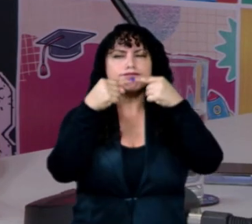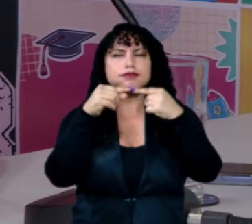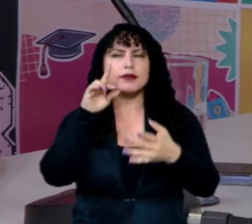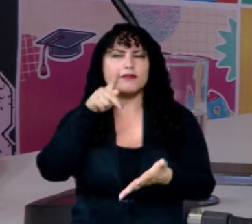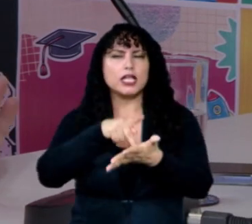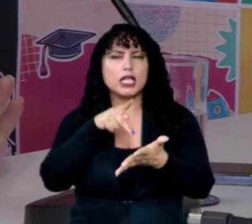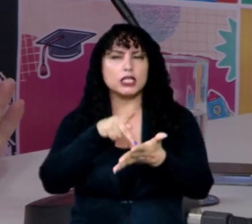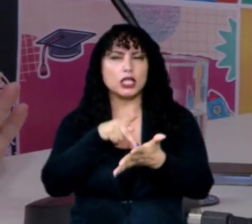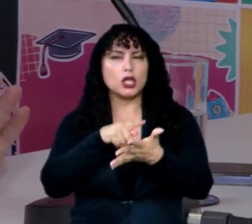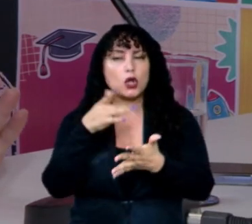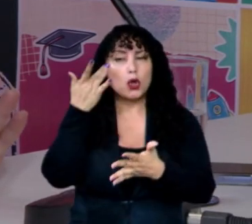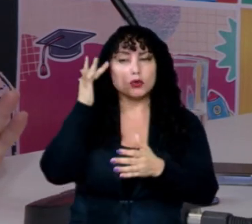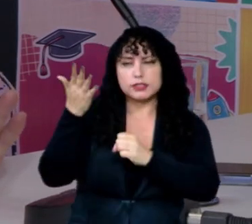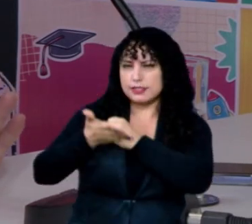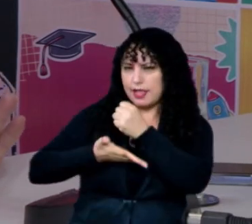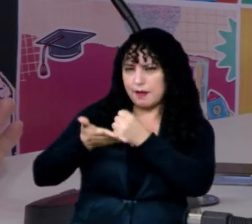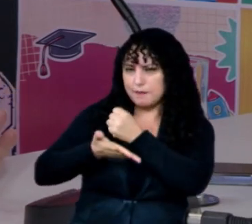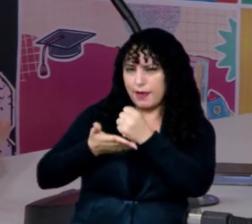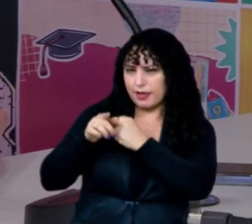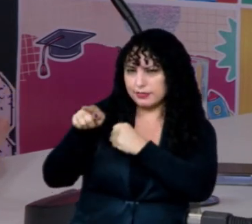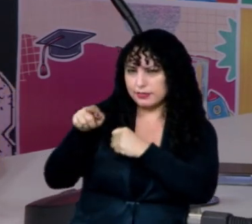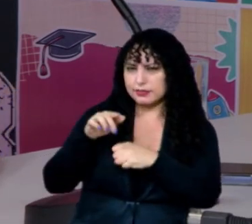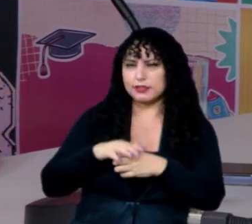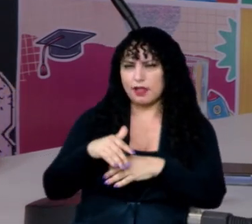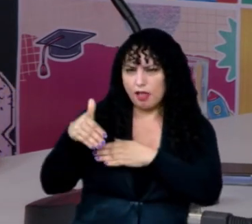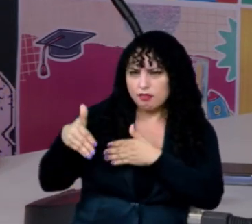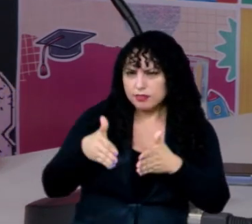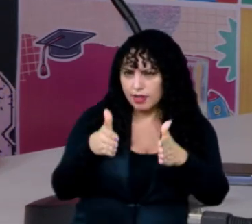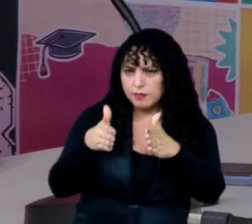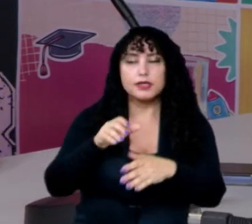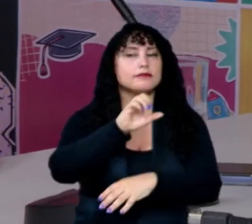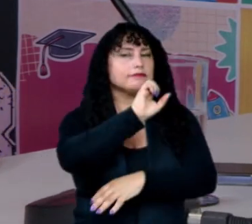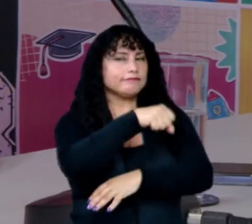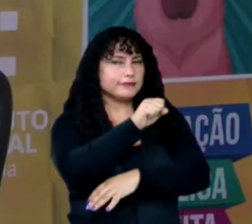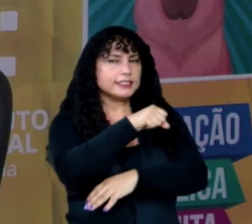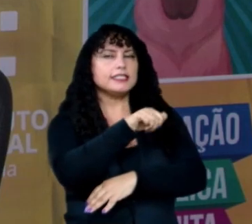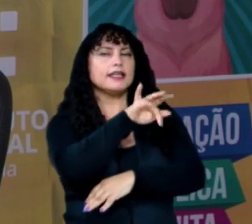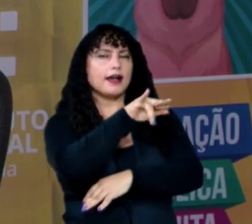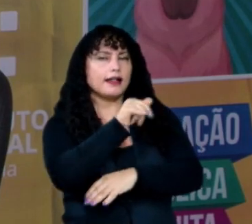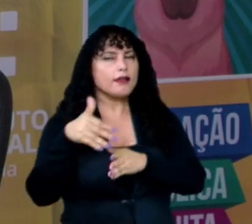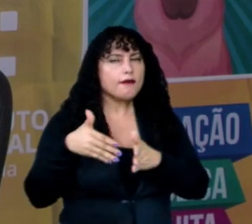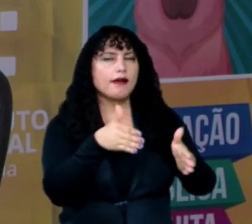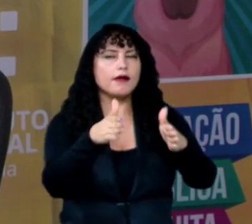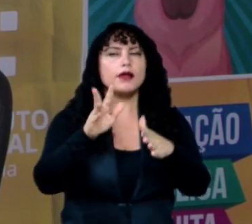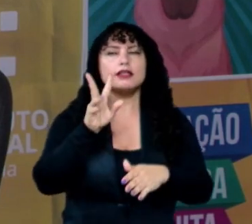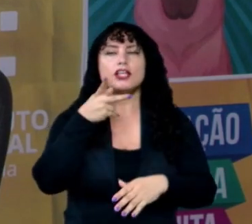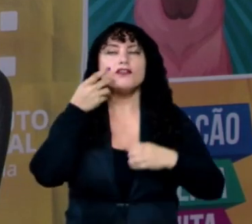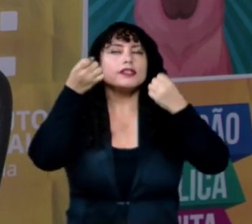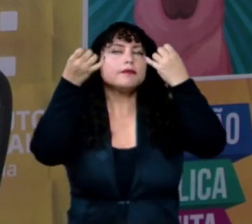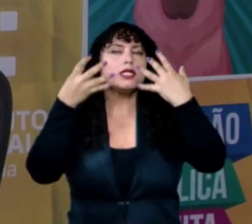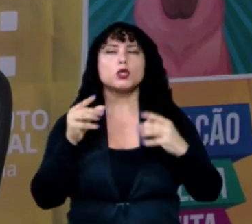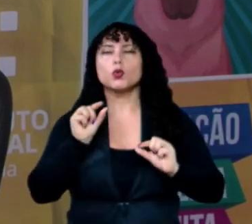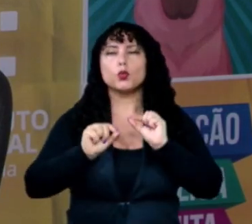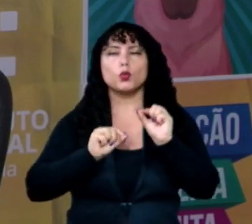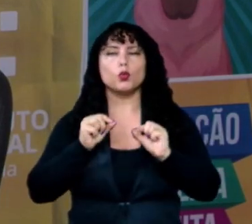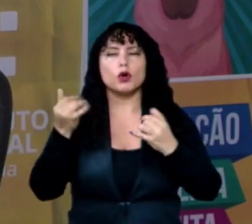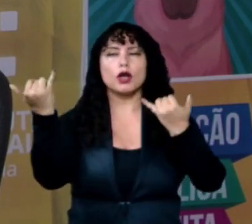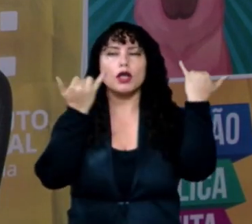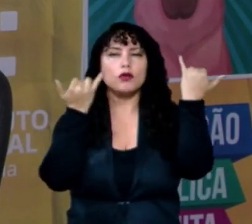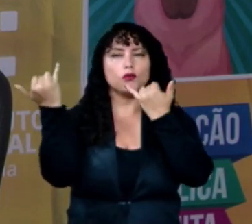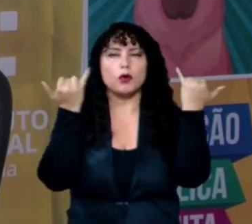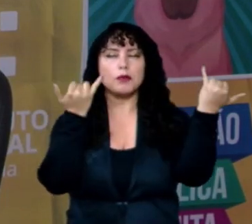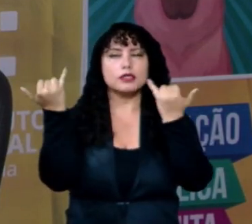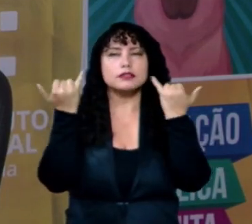E eu não sei se é essa a base. É isso? É por aí? É por aí, sim, Ana. E aí a gente diz o seguinte, né? Que a